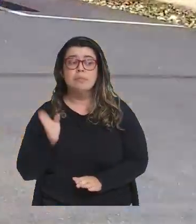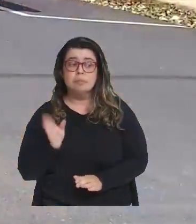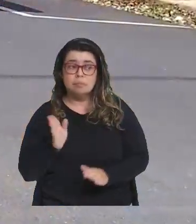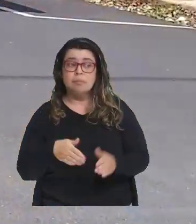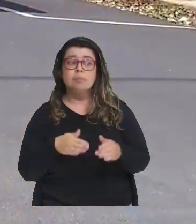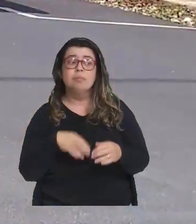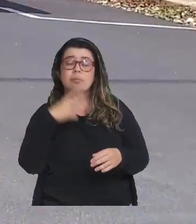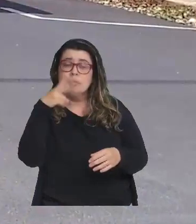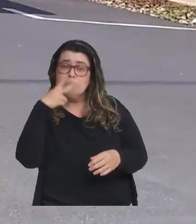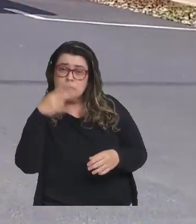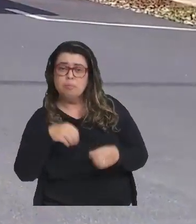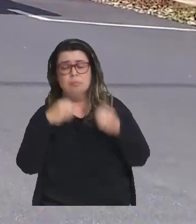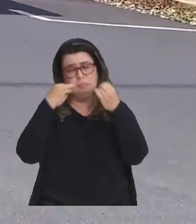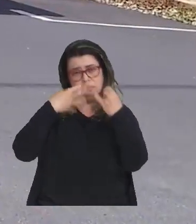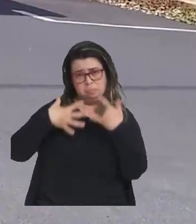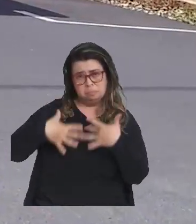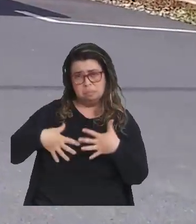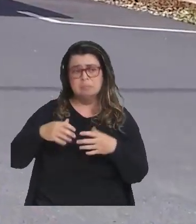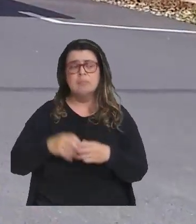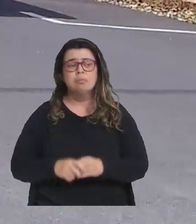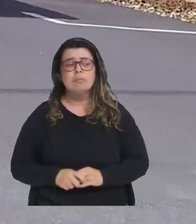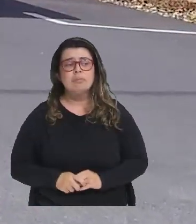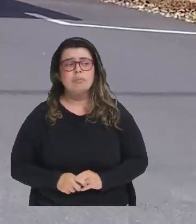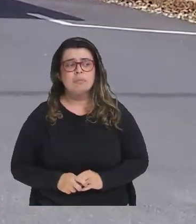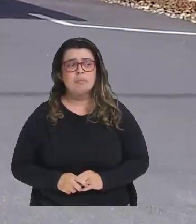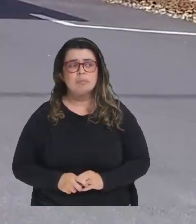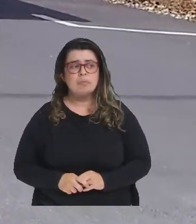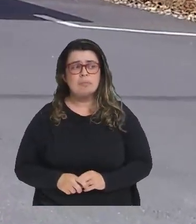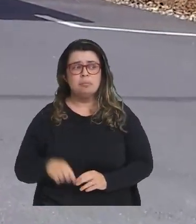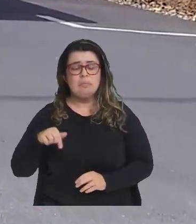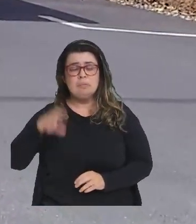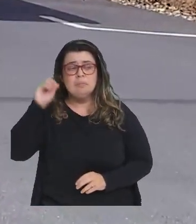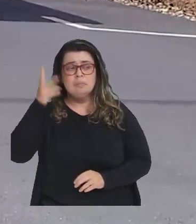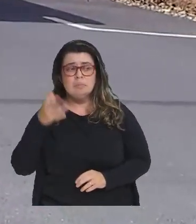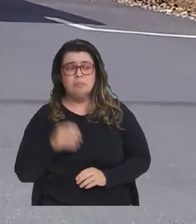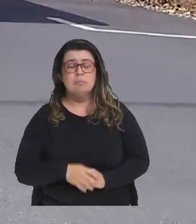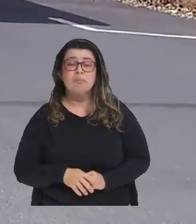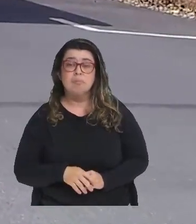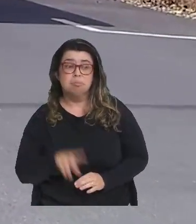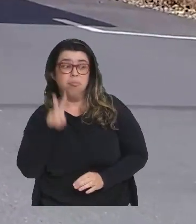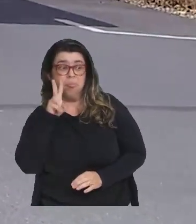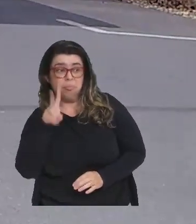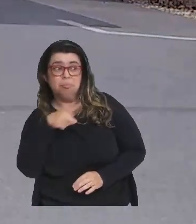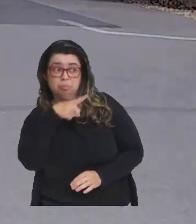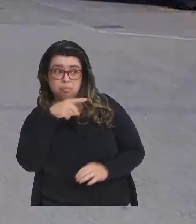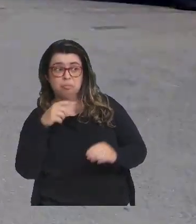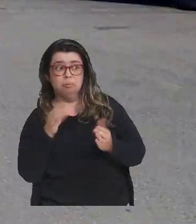alguma intervenção do poder público a respeito dessa situação. Olha como é que está o trânsito ali.